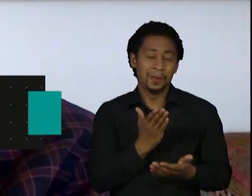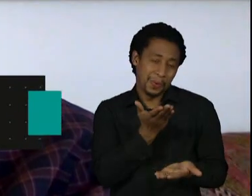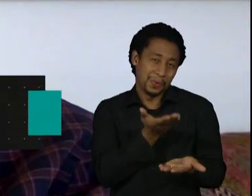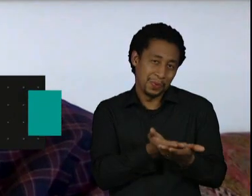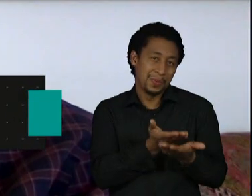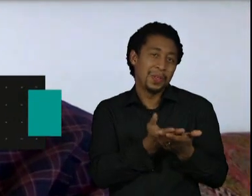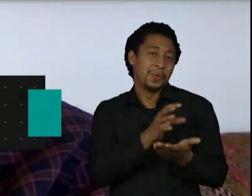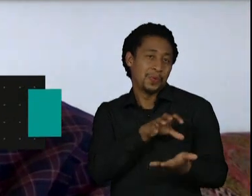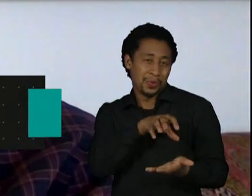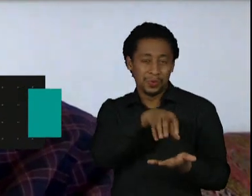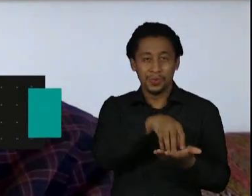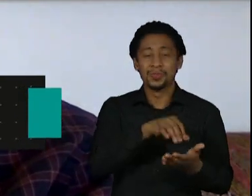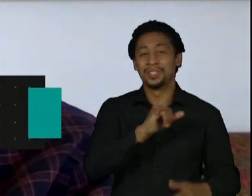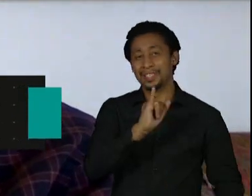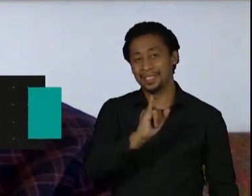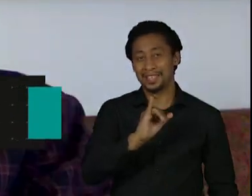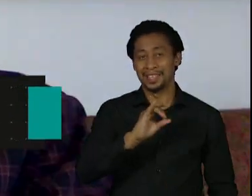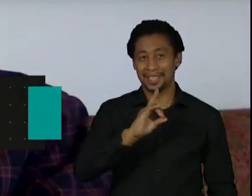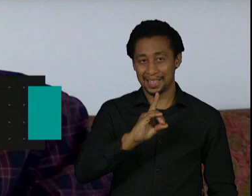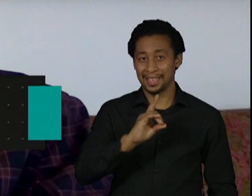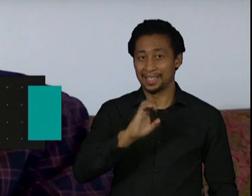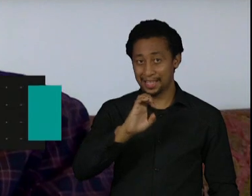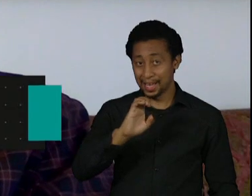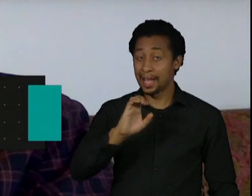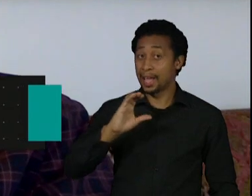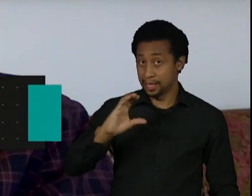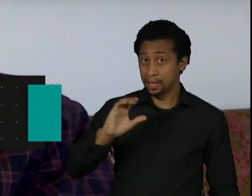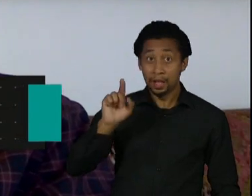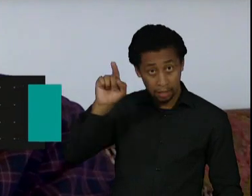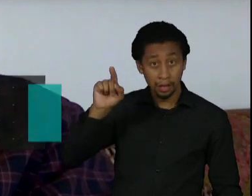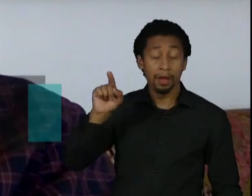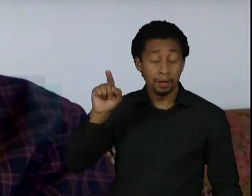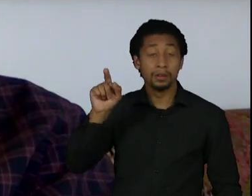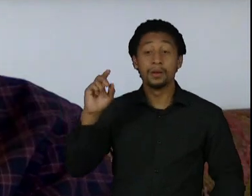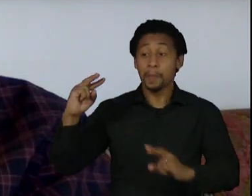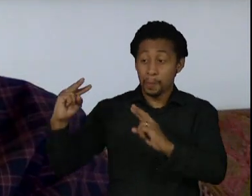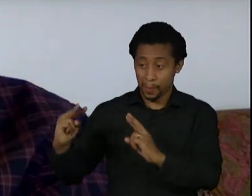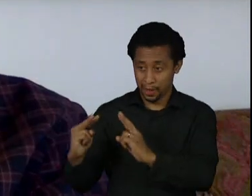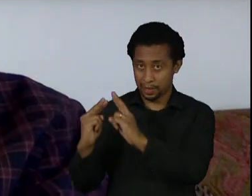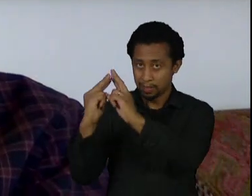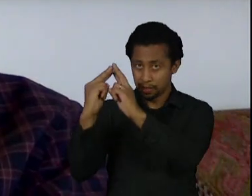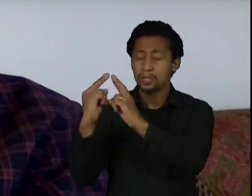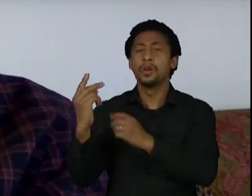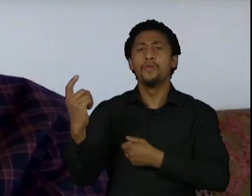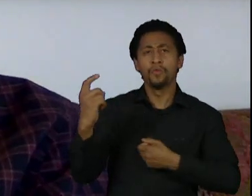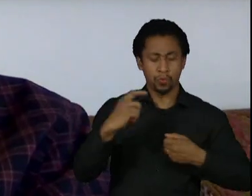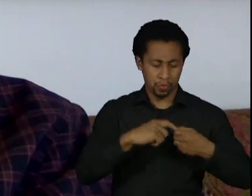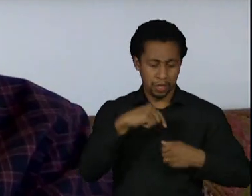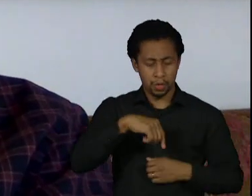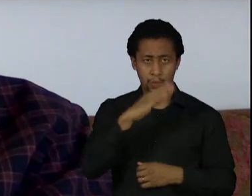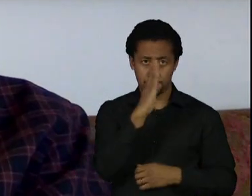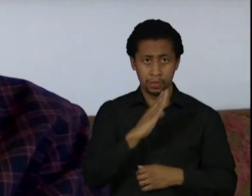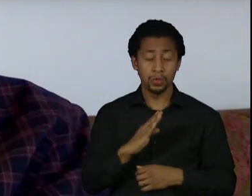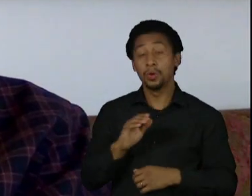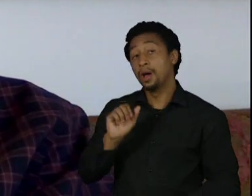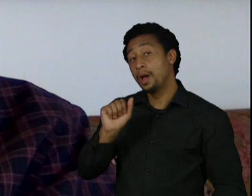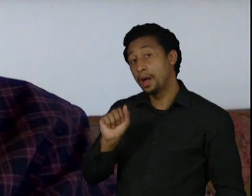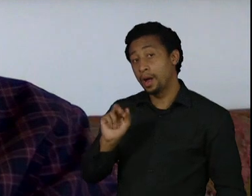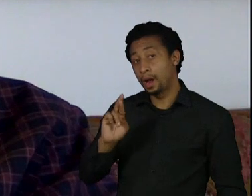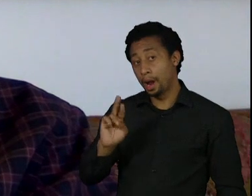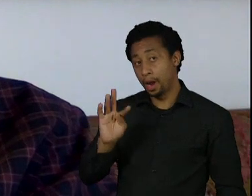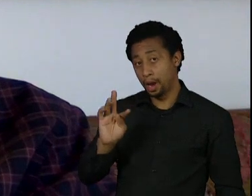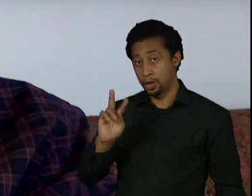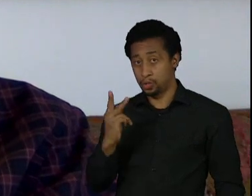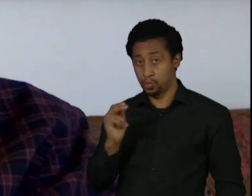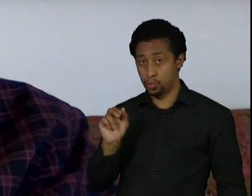Estudos Cinematográficos em Paris, fui procurado pelo Arthur Neves, que era o sócio do Caio Prado Júnior